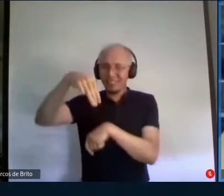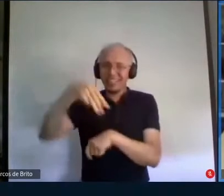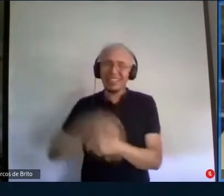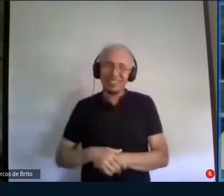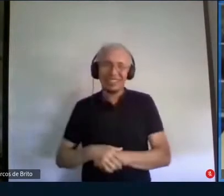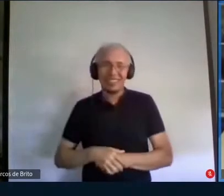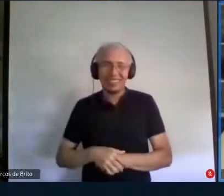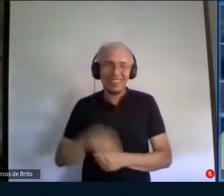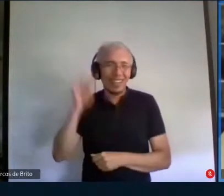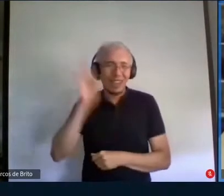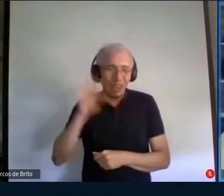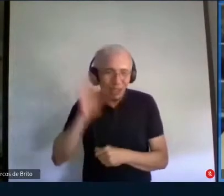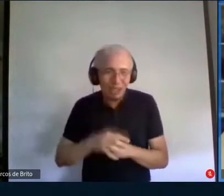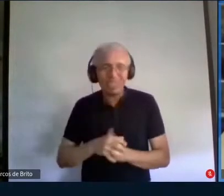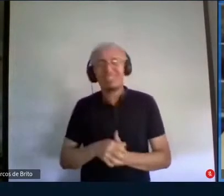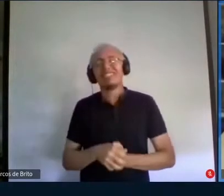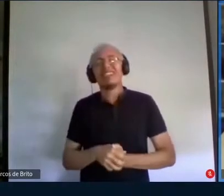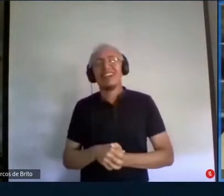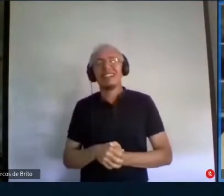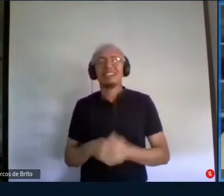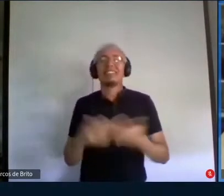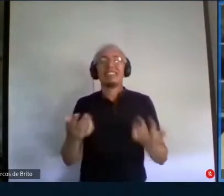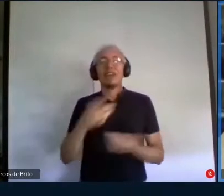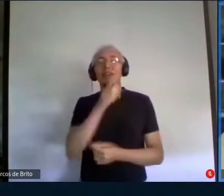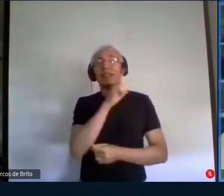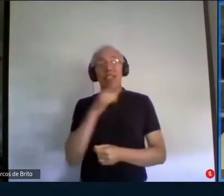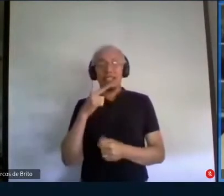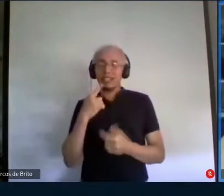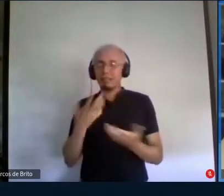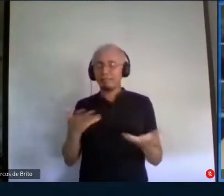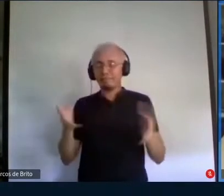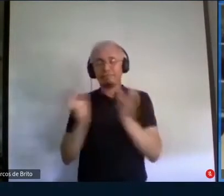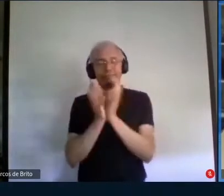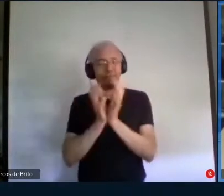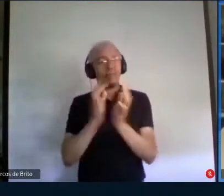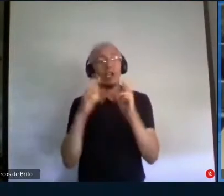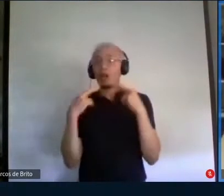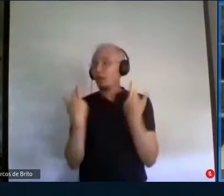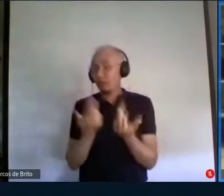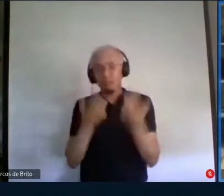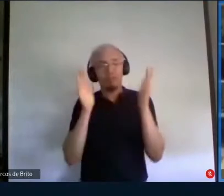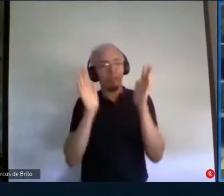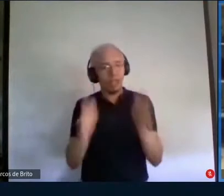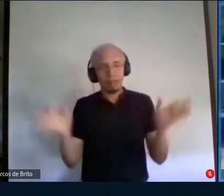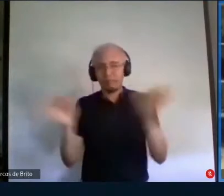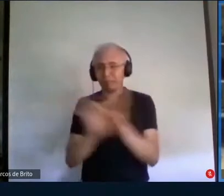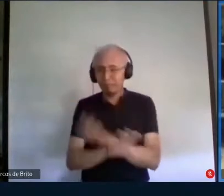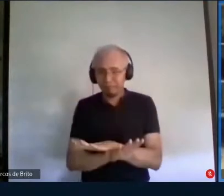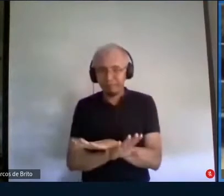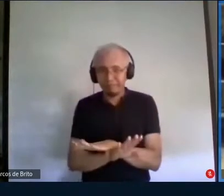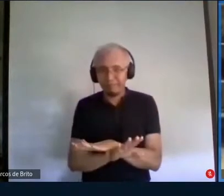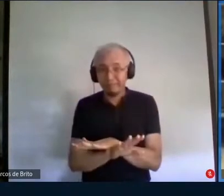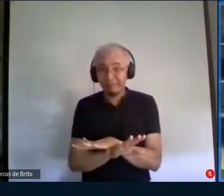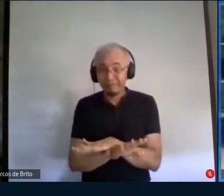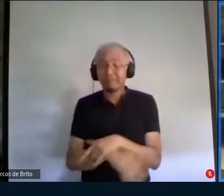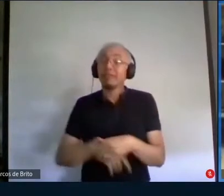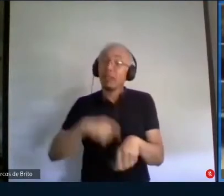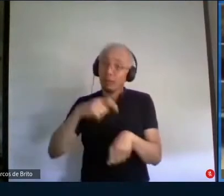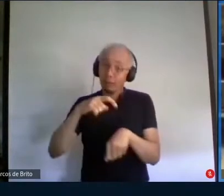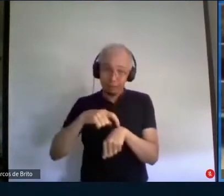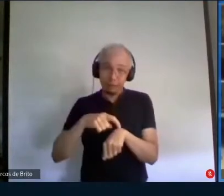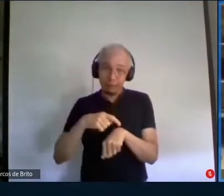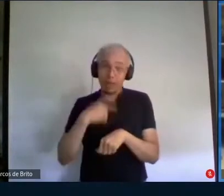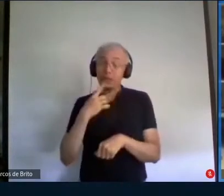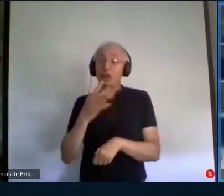É, Lira, a banca se reuniu, né? E então, é que tem um momento que tem que ser a questão